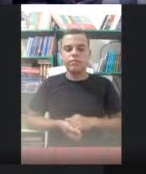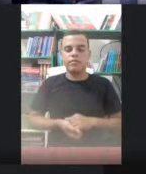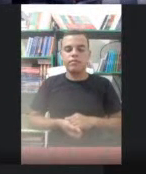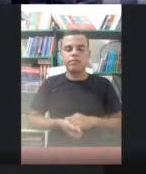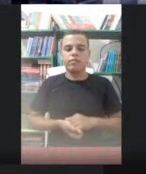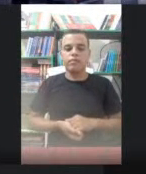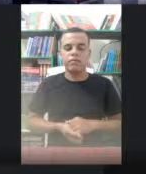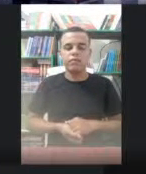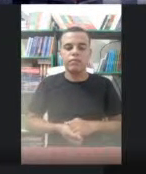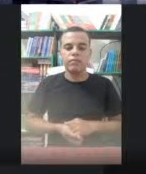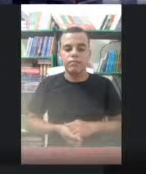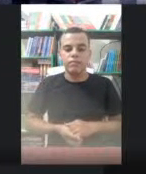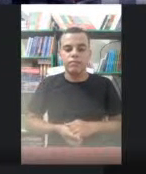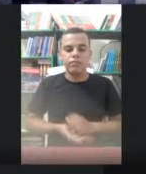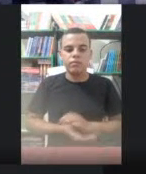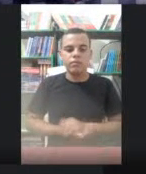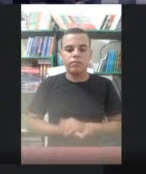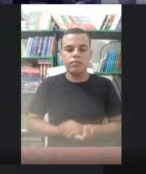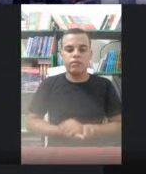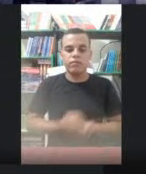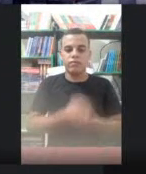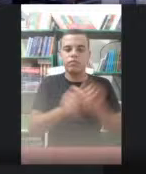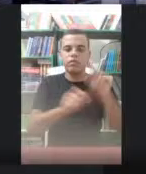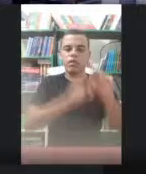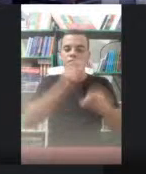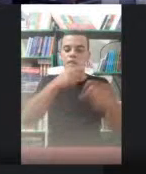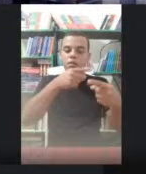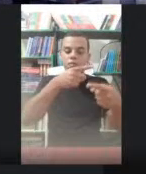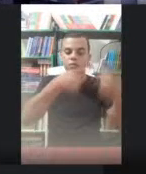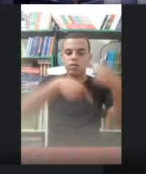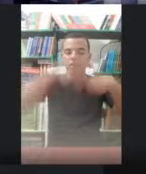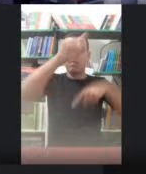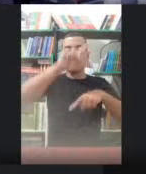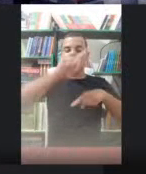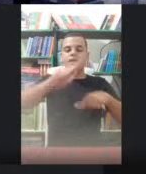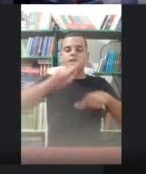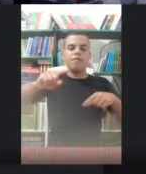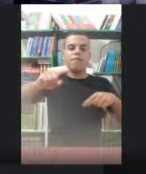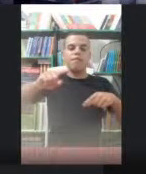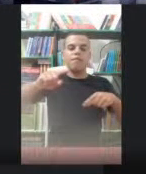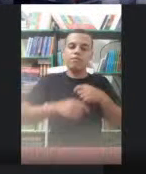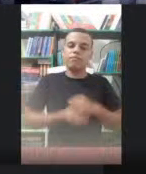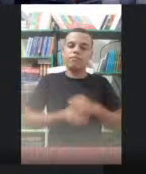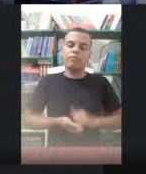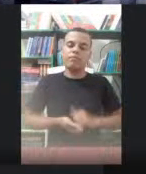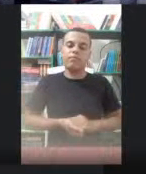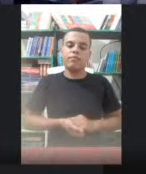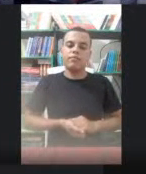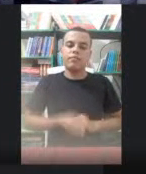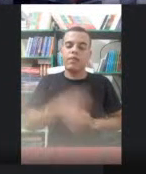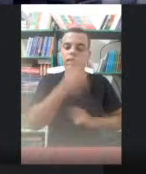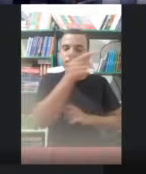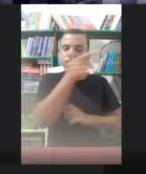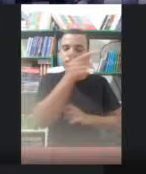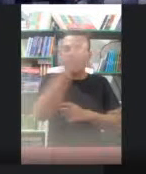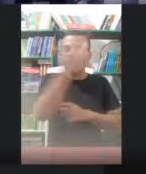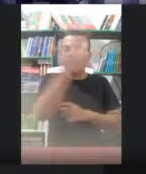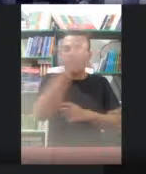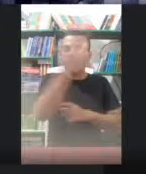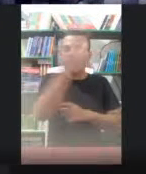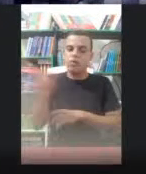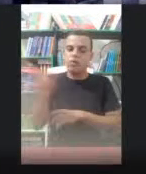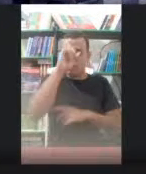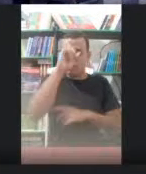1, para multiplicar o processo de aprendizagem às outras equipes de saúde,